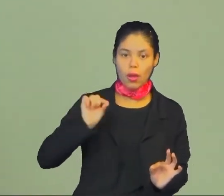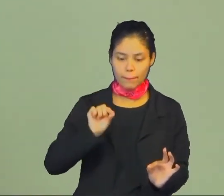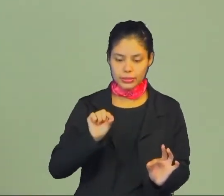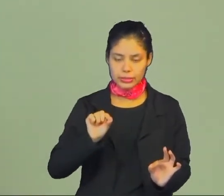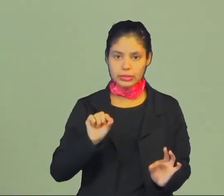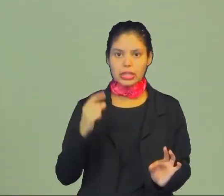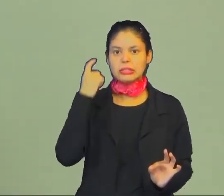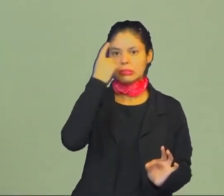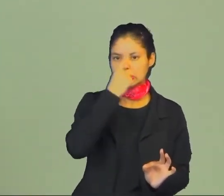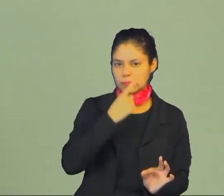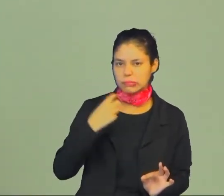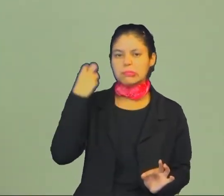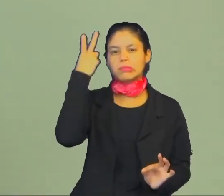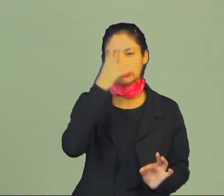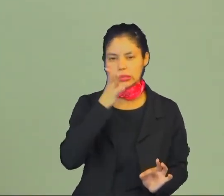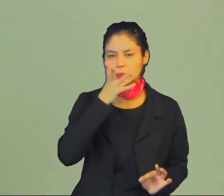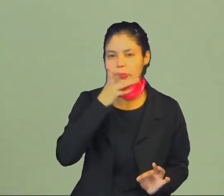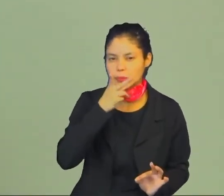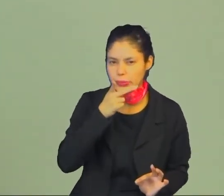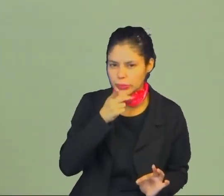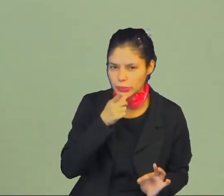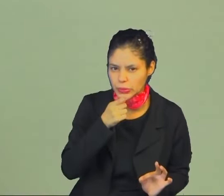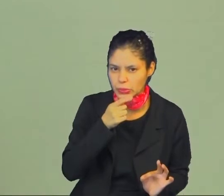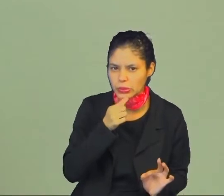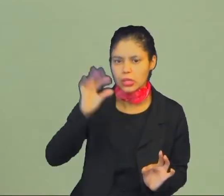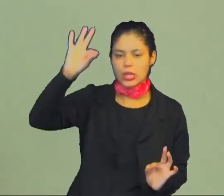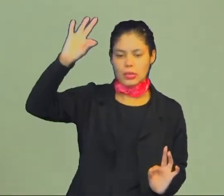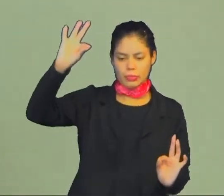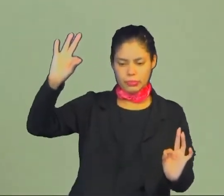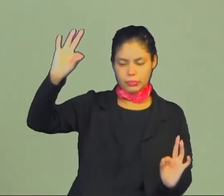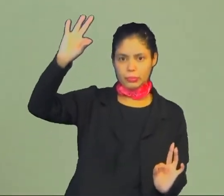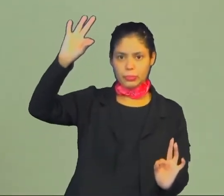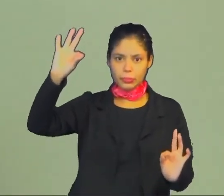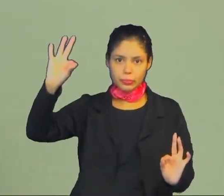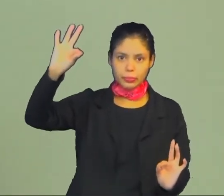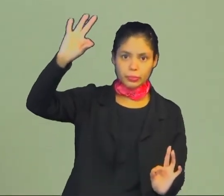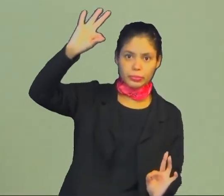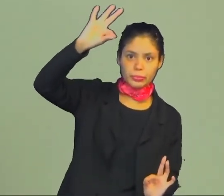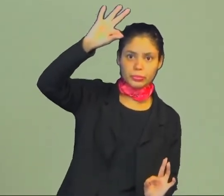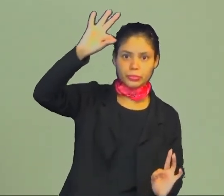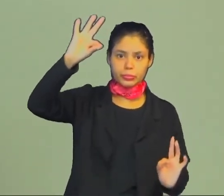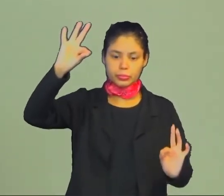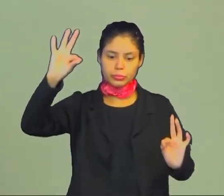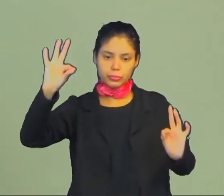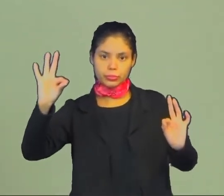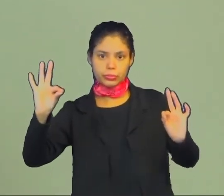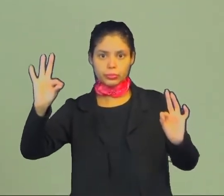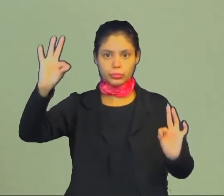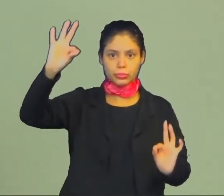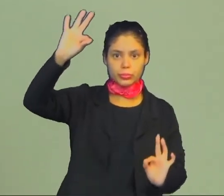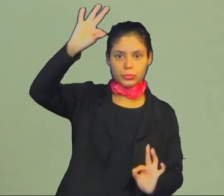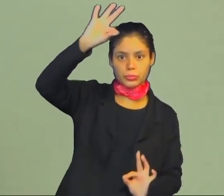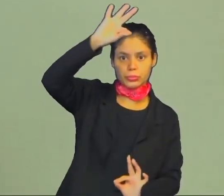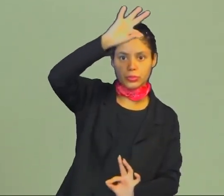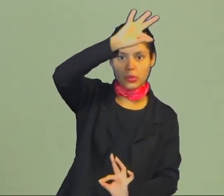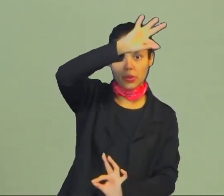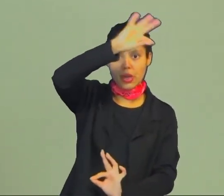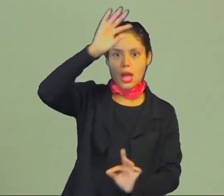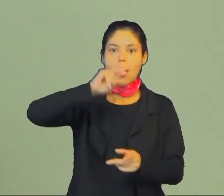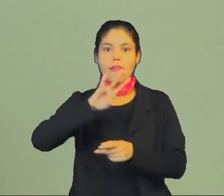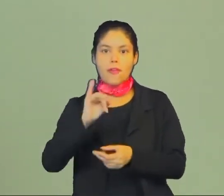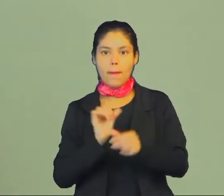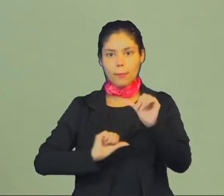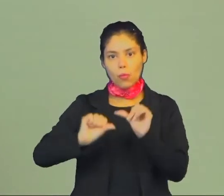também noites mais longas quando se trata de inverno quando se afasta da linha do Equador você está mais nos